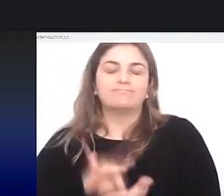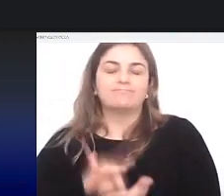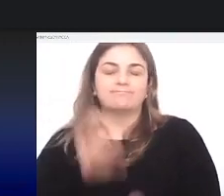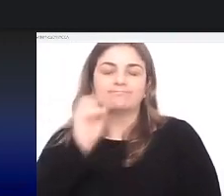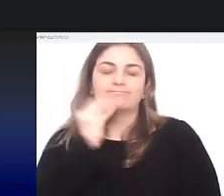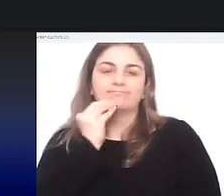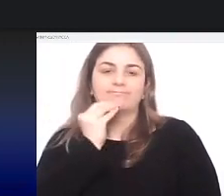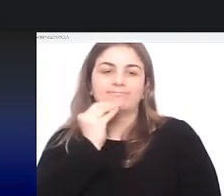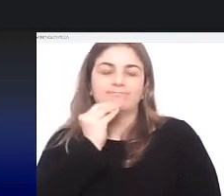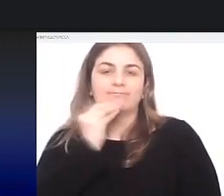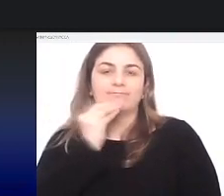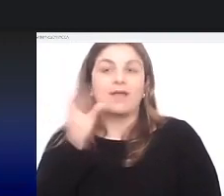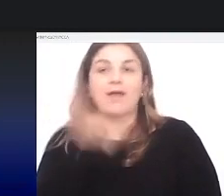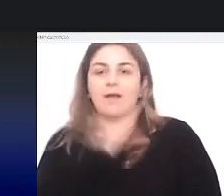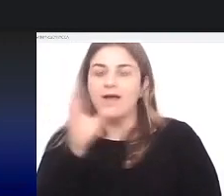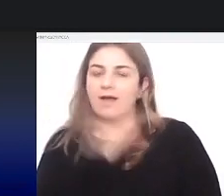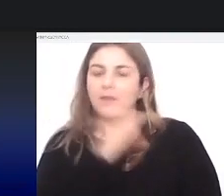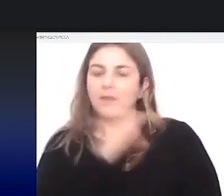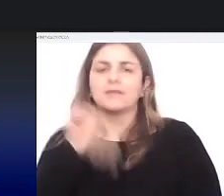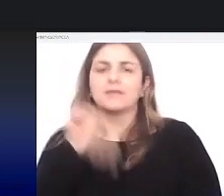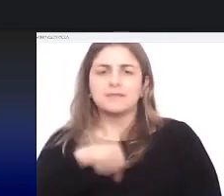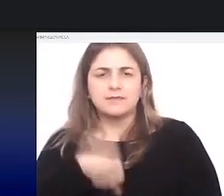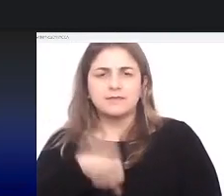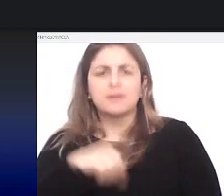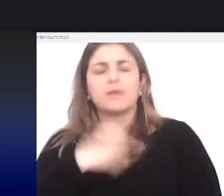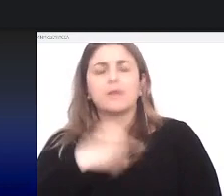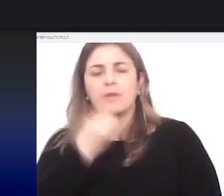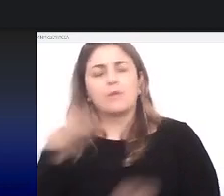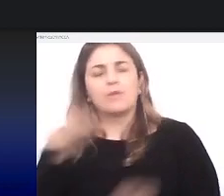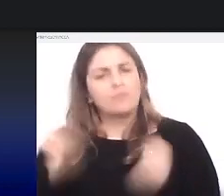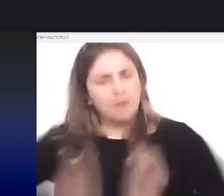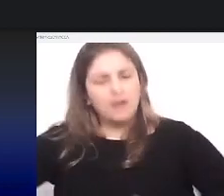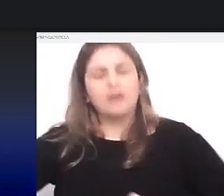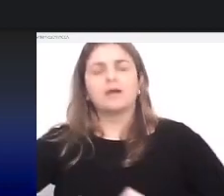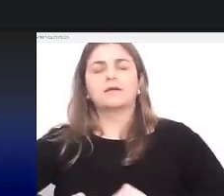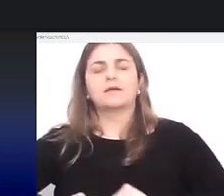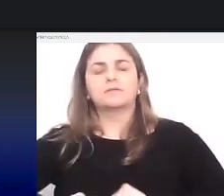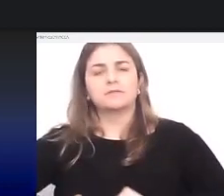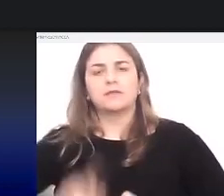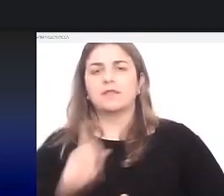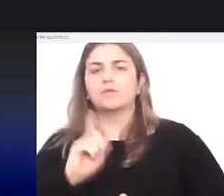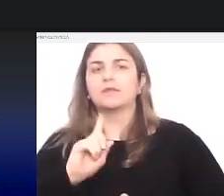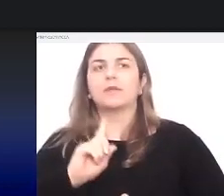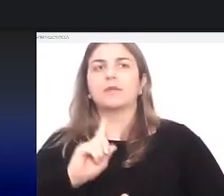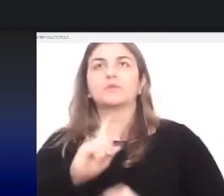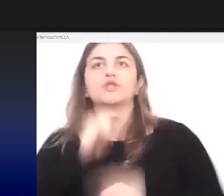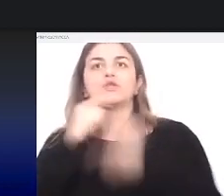é rápida, é eficiente, não há dúvida.